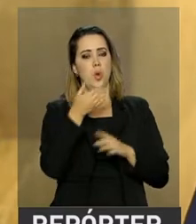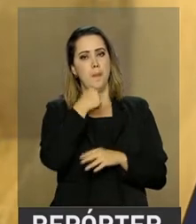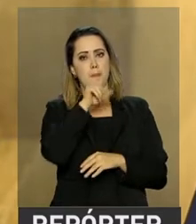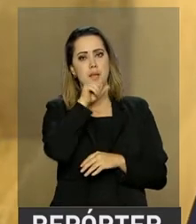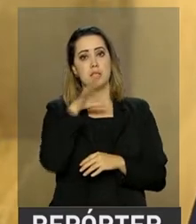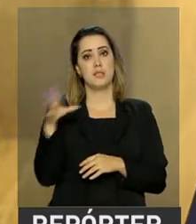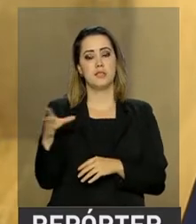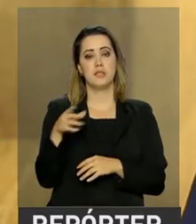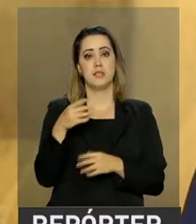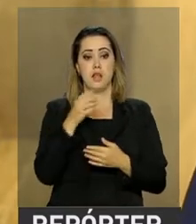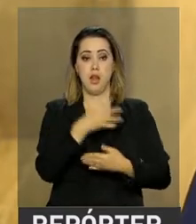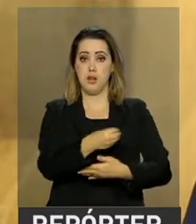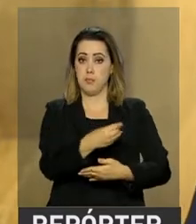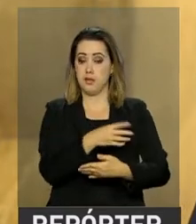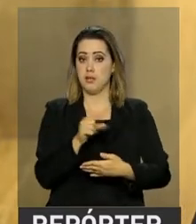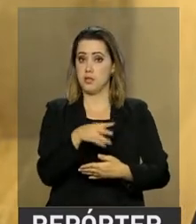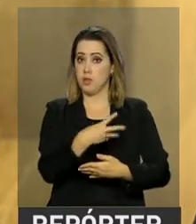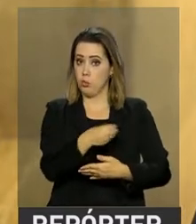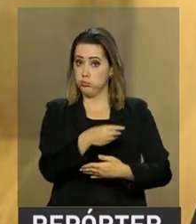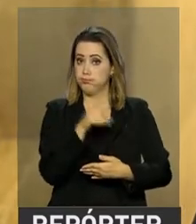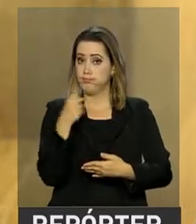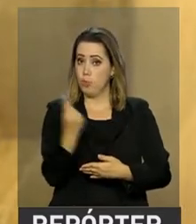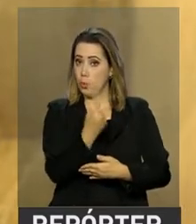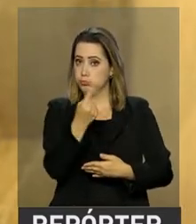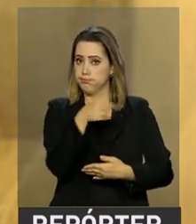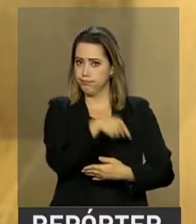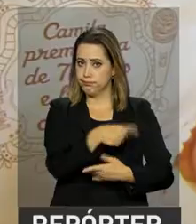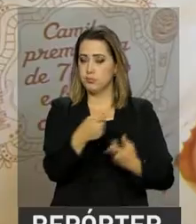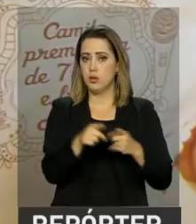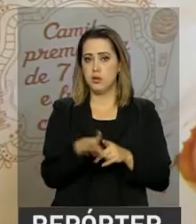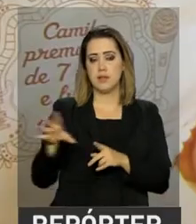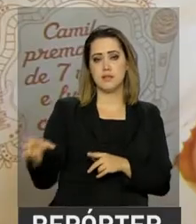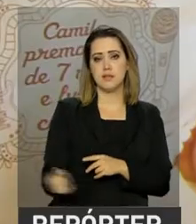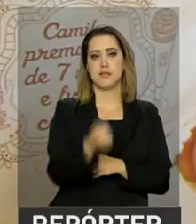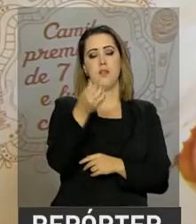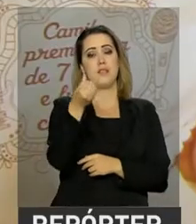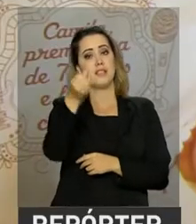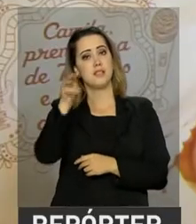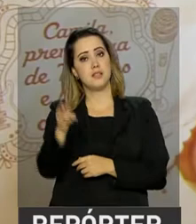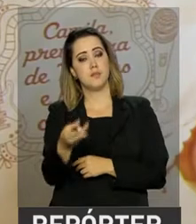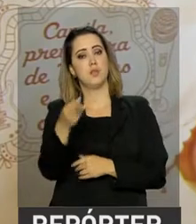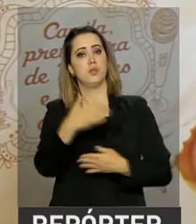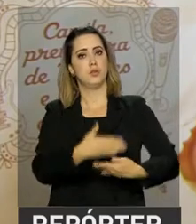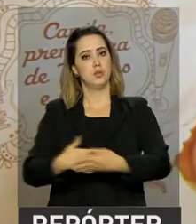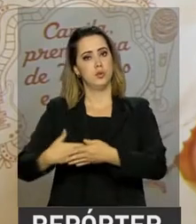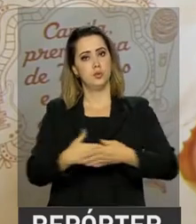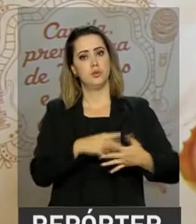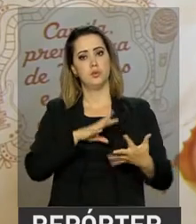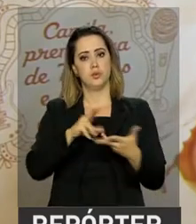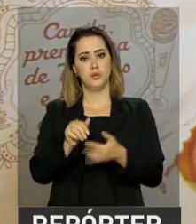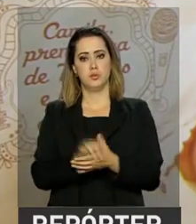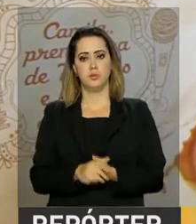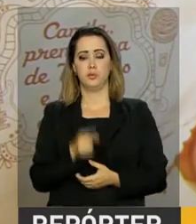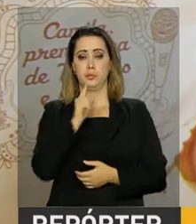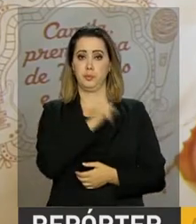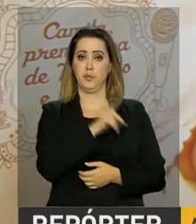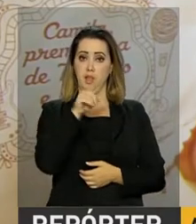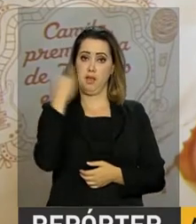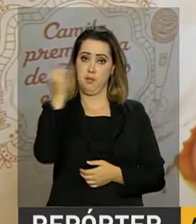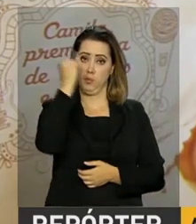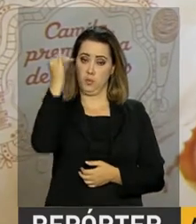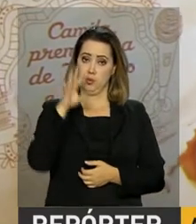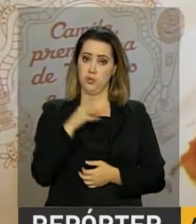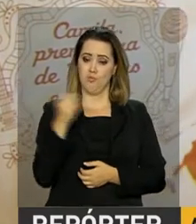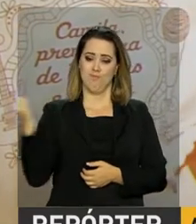pelo menos 6 milhões de crianças por ano no mundo inteiro. O aleitamento materno, ele é importante para muitas coisas, não só